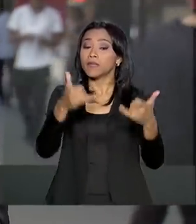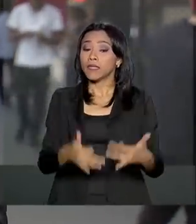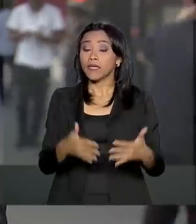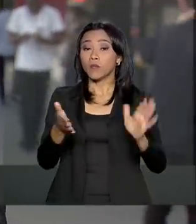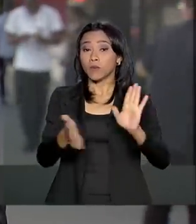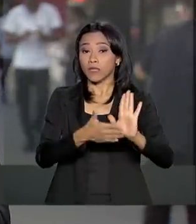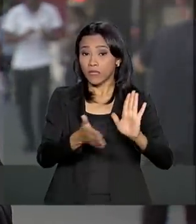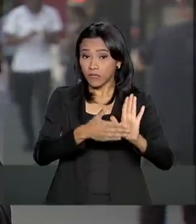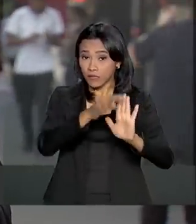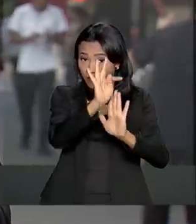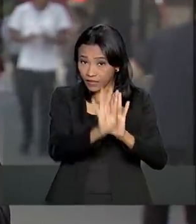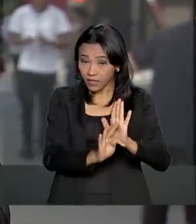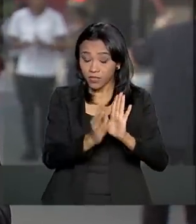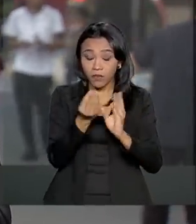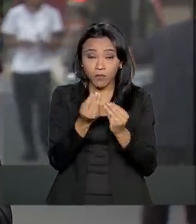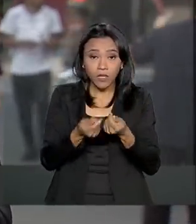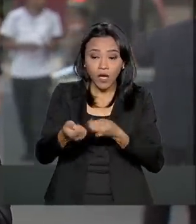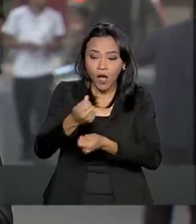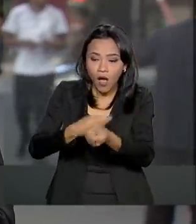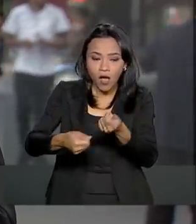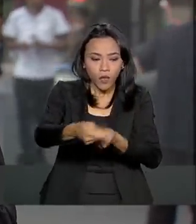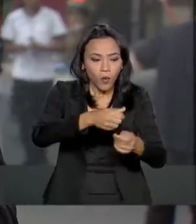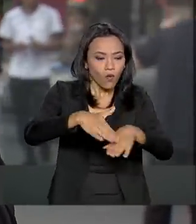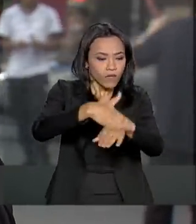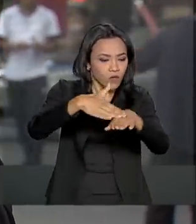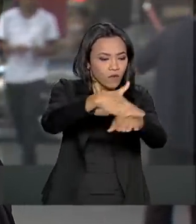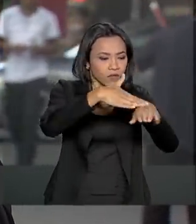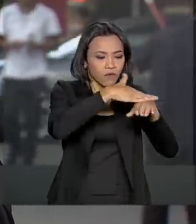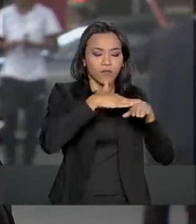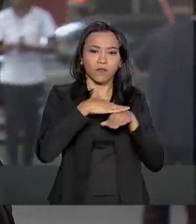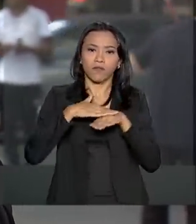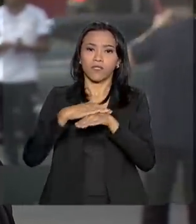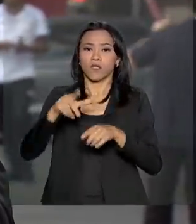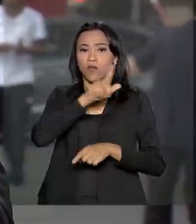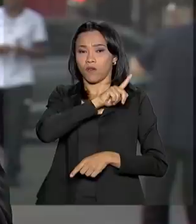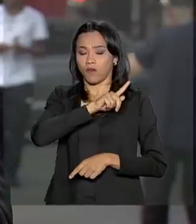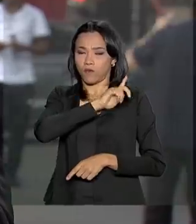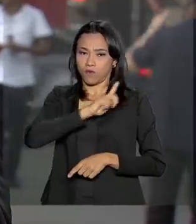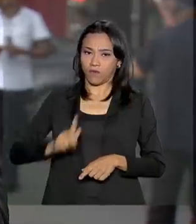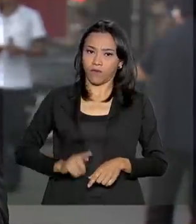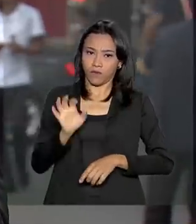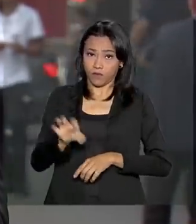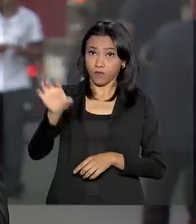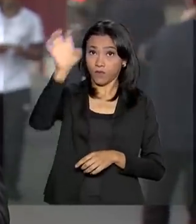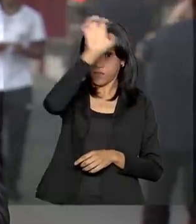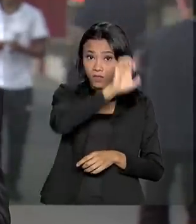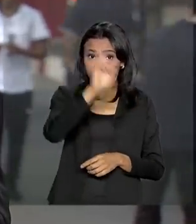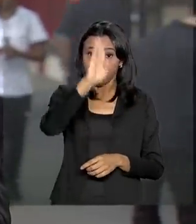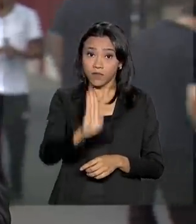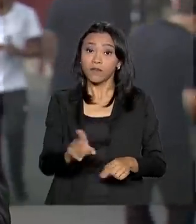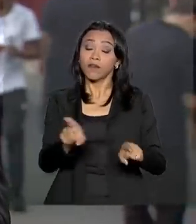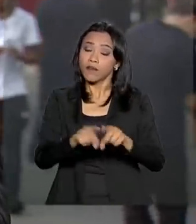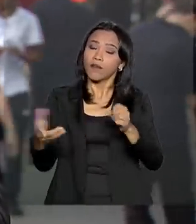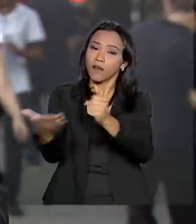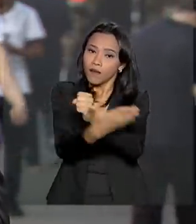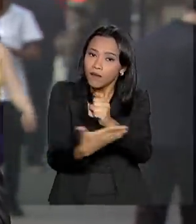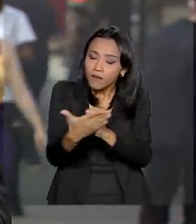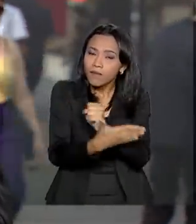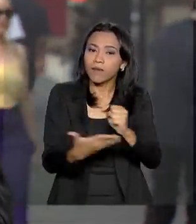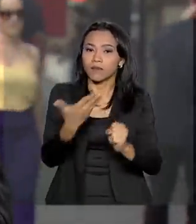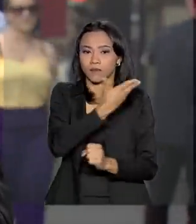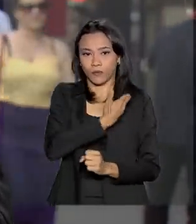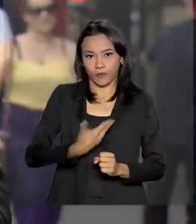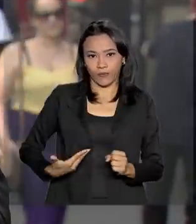muita negociação entre a equipe econômica, os governadores dos estados brasileiros e a base do governo no Congresso